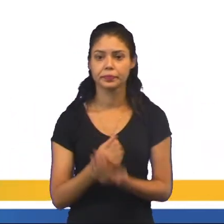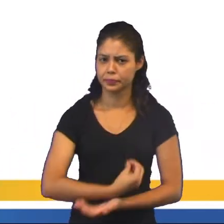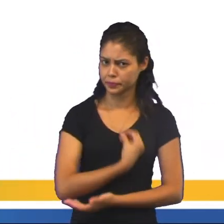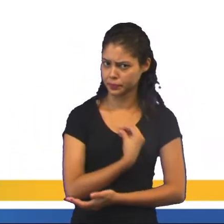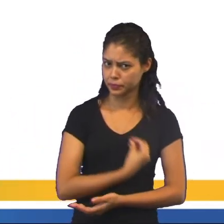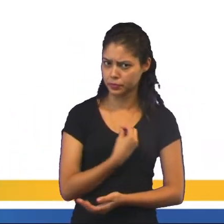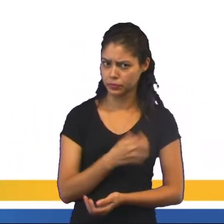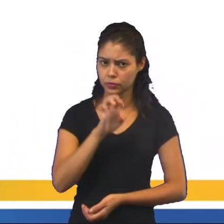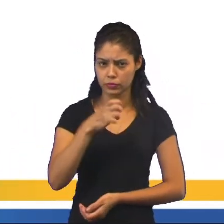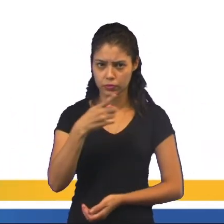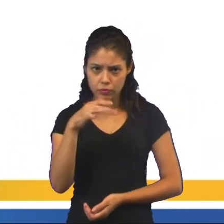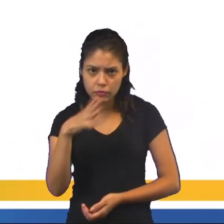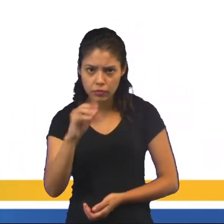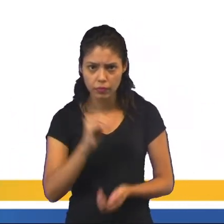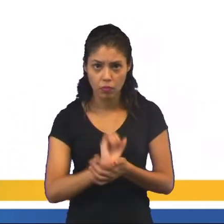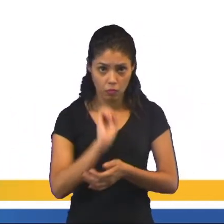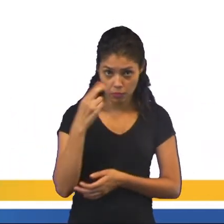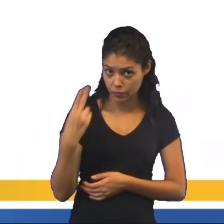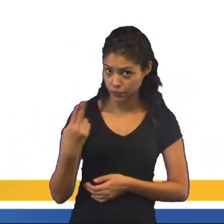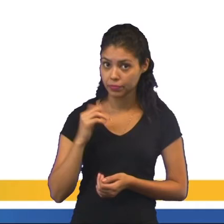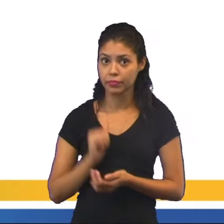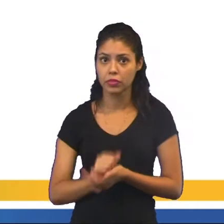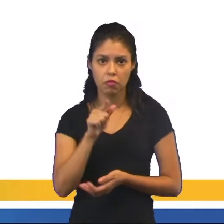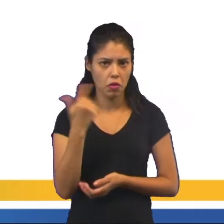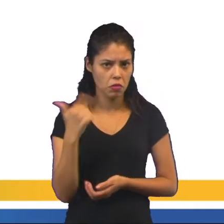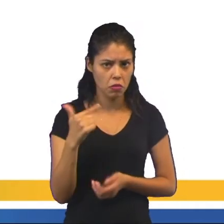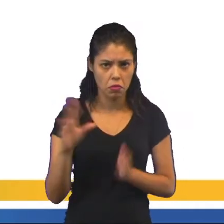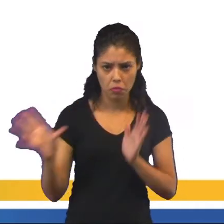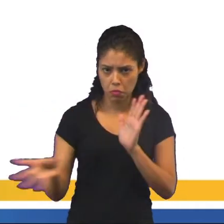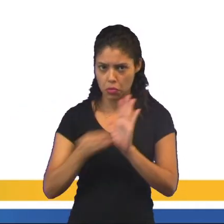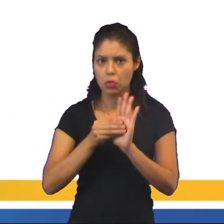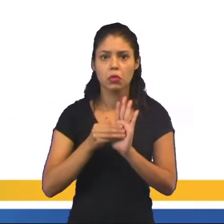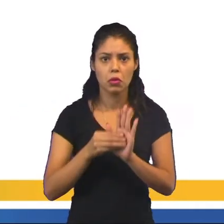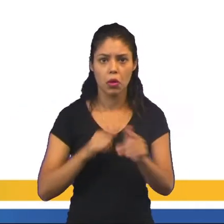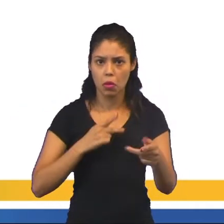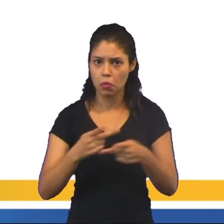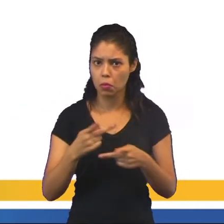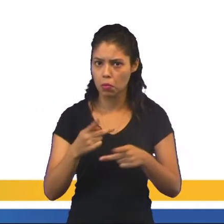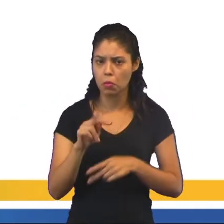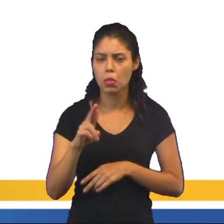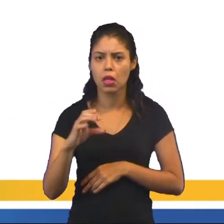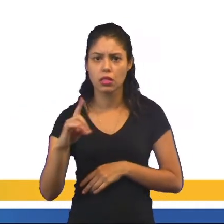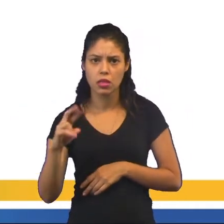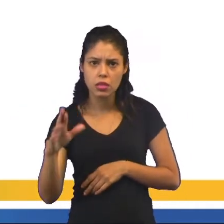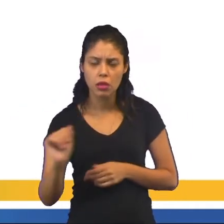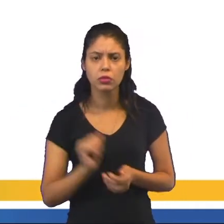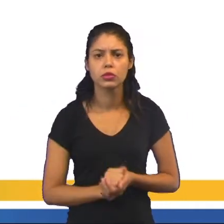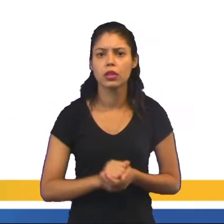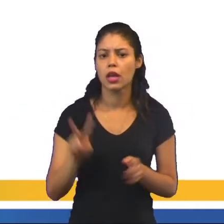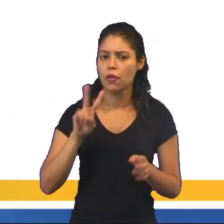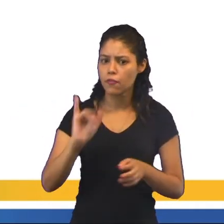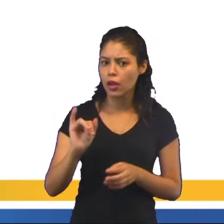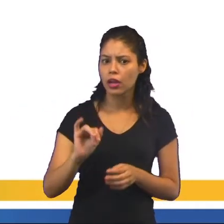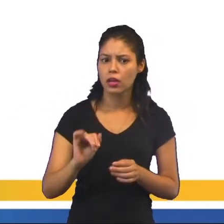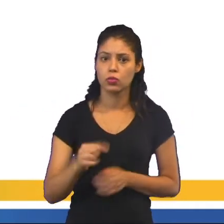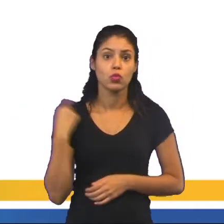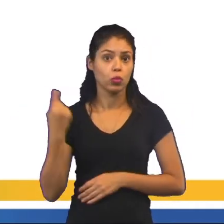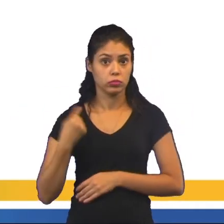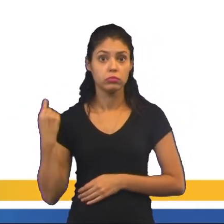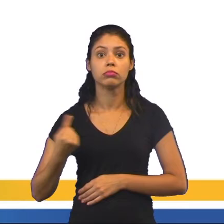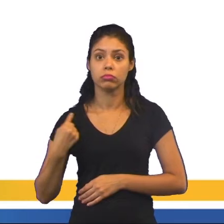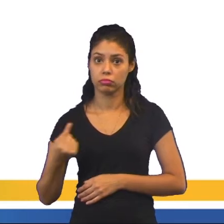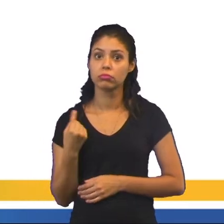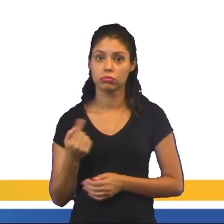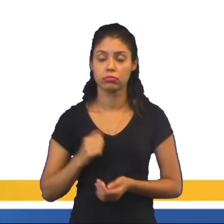que ficam no espaço, ou seja, você não coloca elas nos planos cartesianos, tá? Elas ficam muito